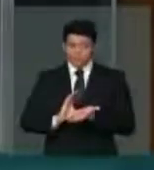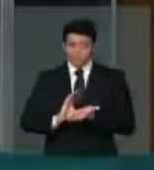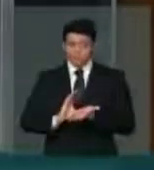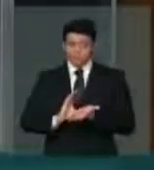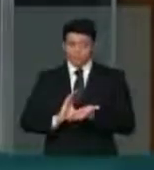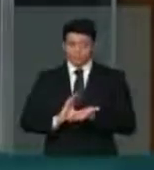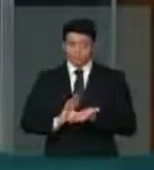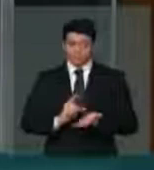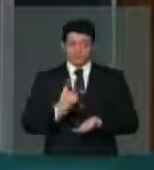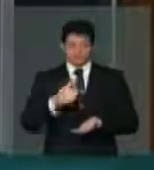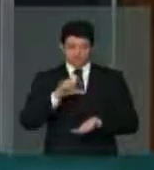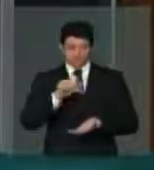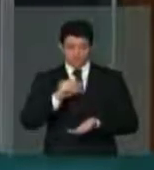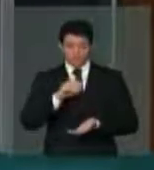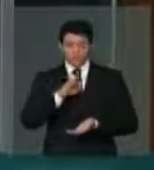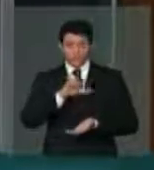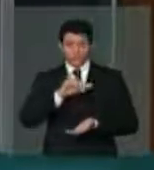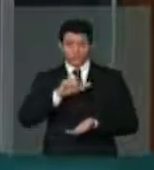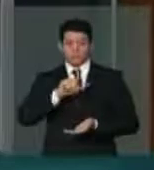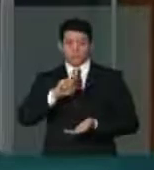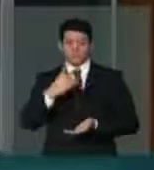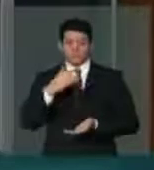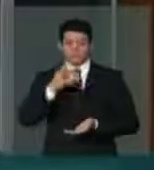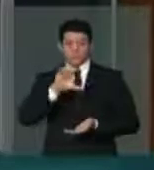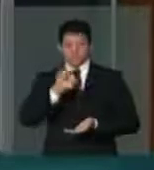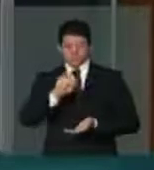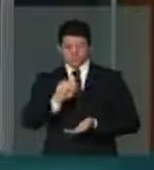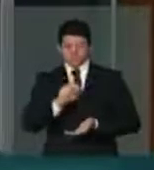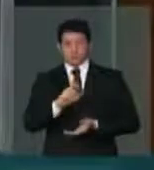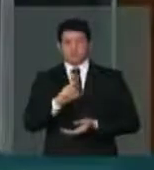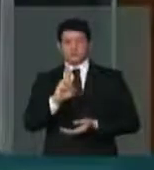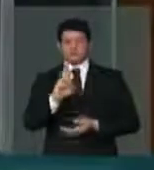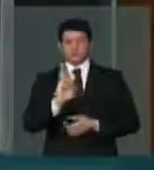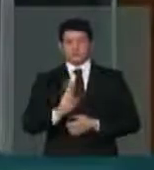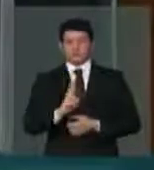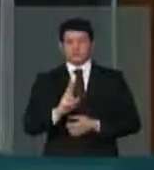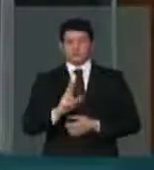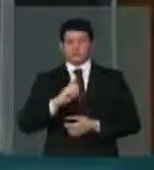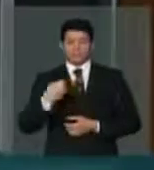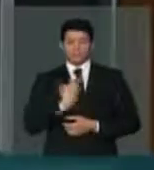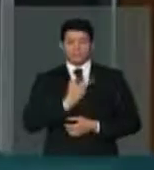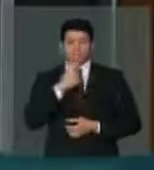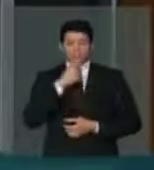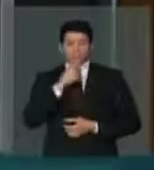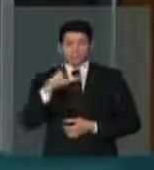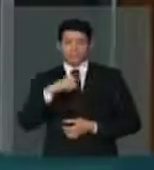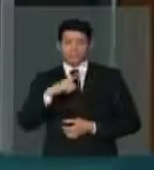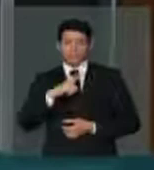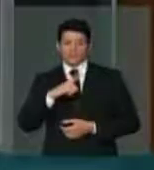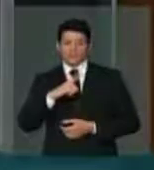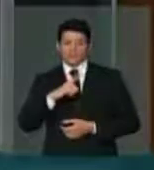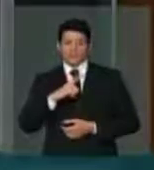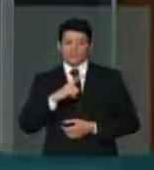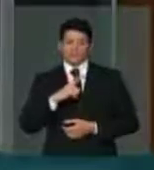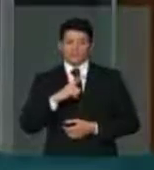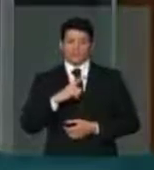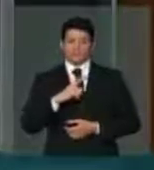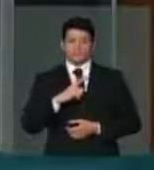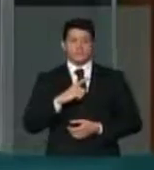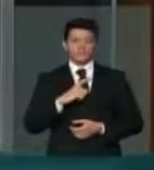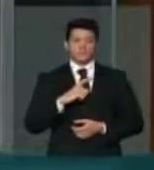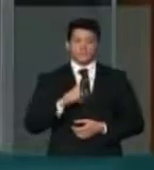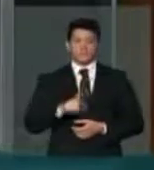de 18 bilhões de reais, que a gente tenha a regulamentação do imposto sobre grandes